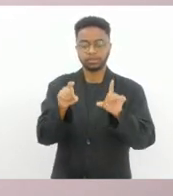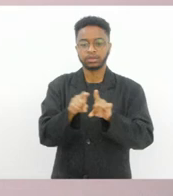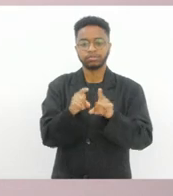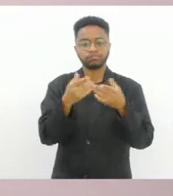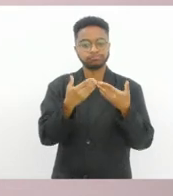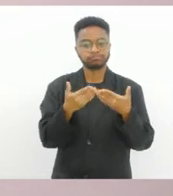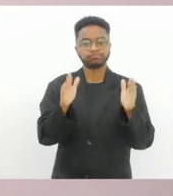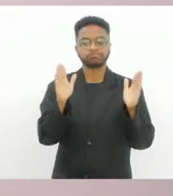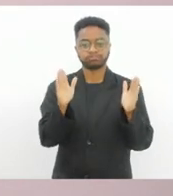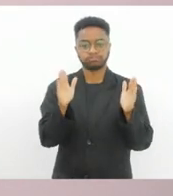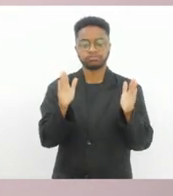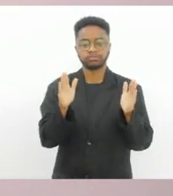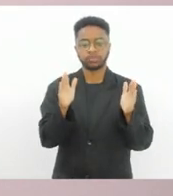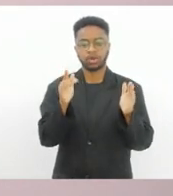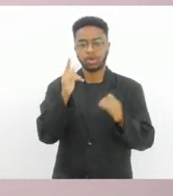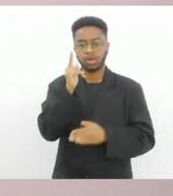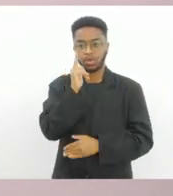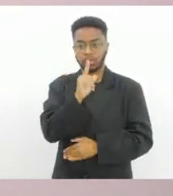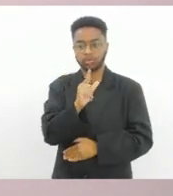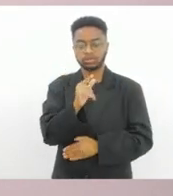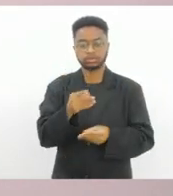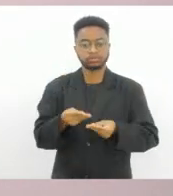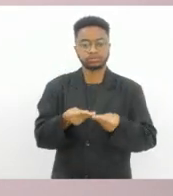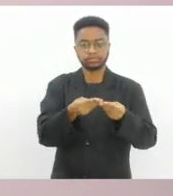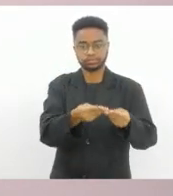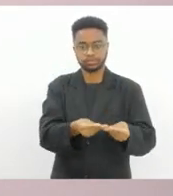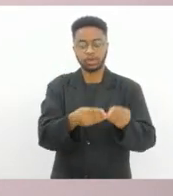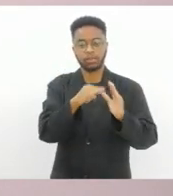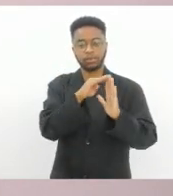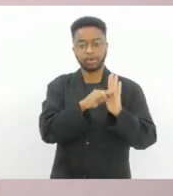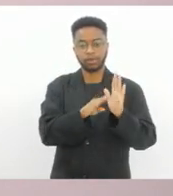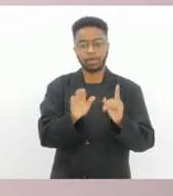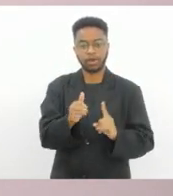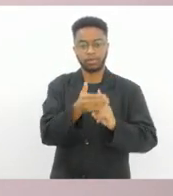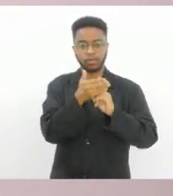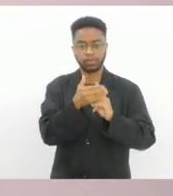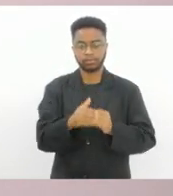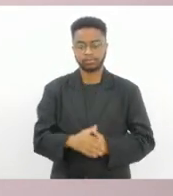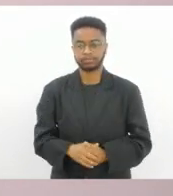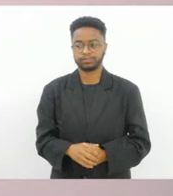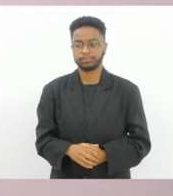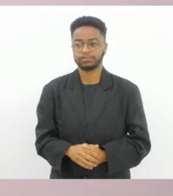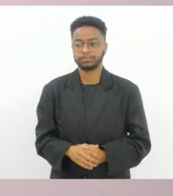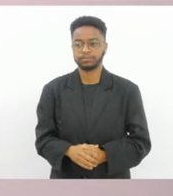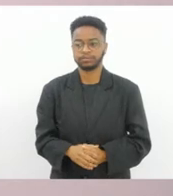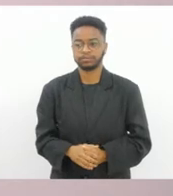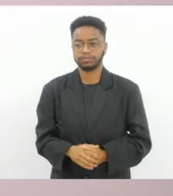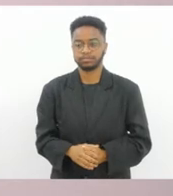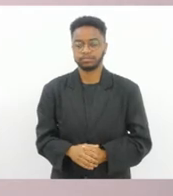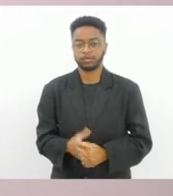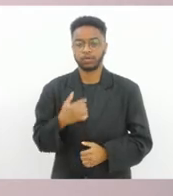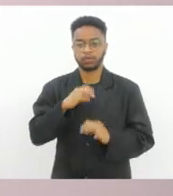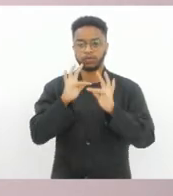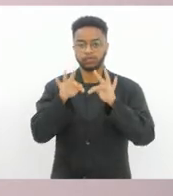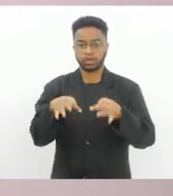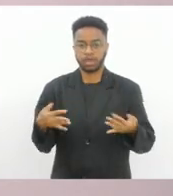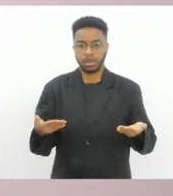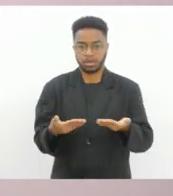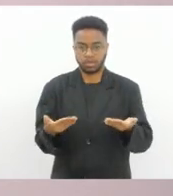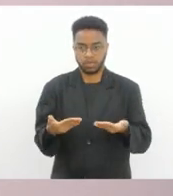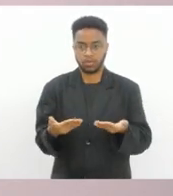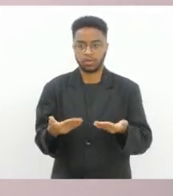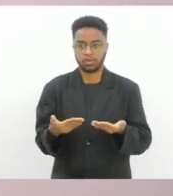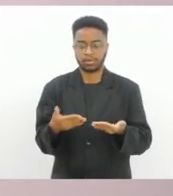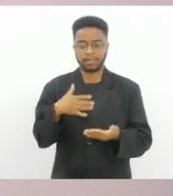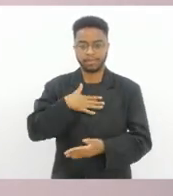aberta, que encaminham para o programa Acolhe, para essas vagas. eu finalizo aqui, nesse momento,